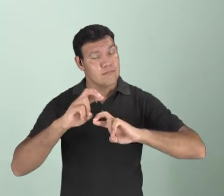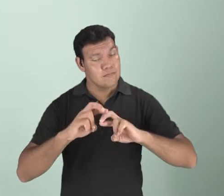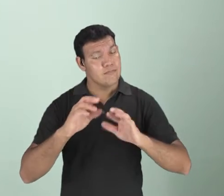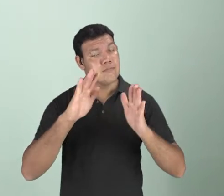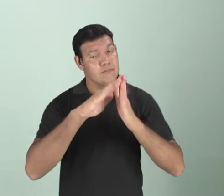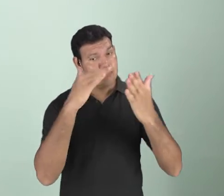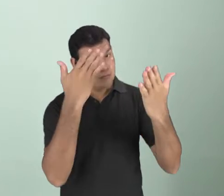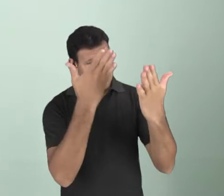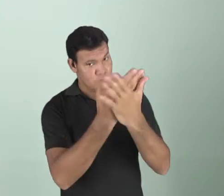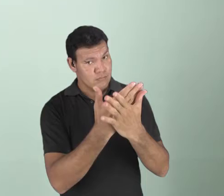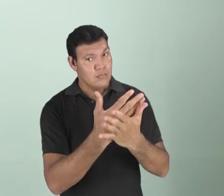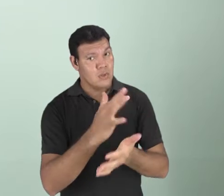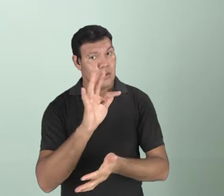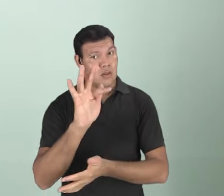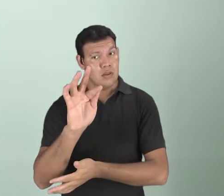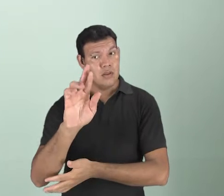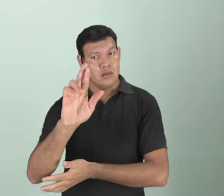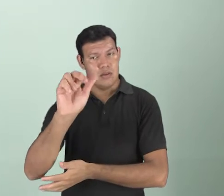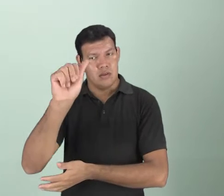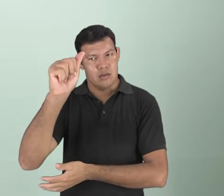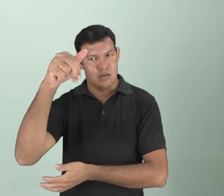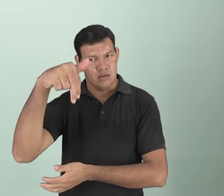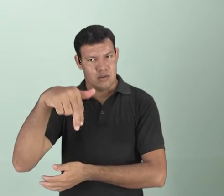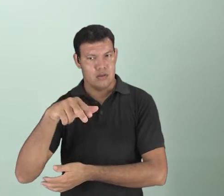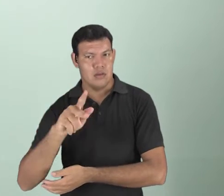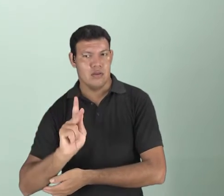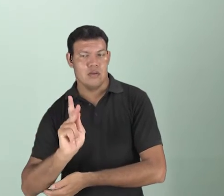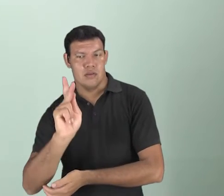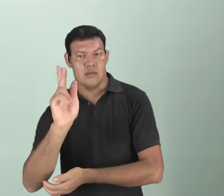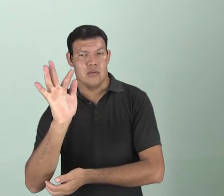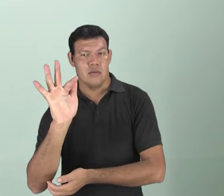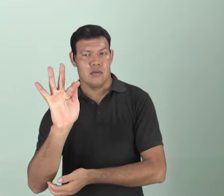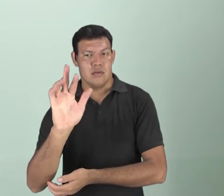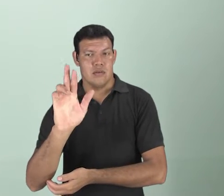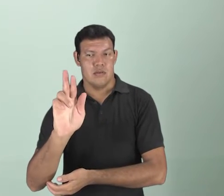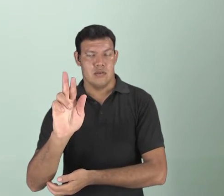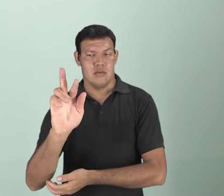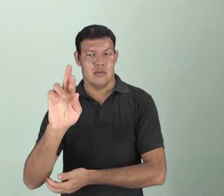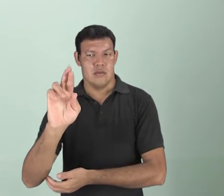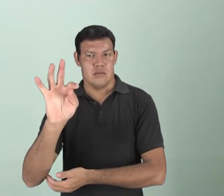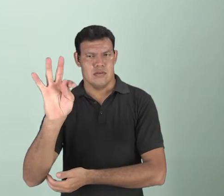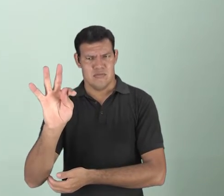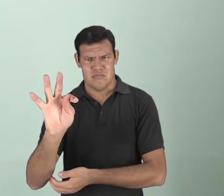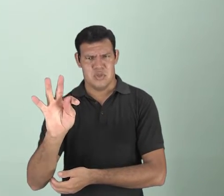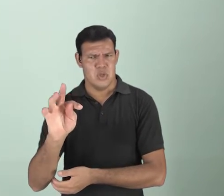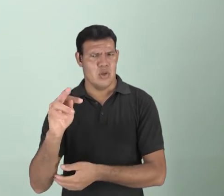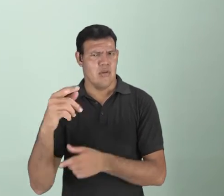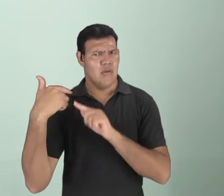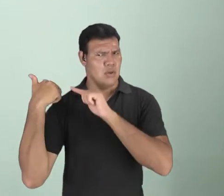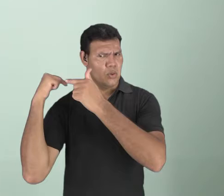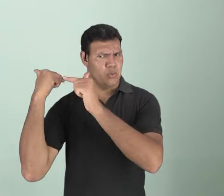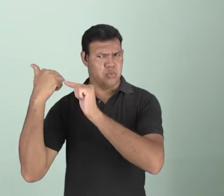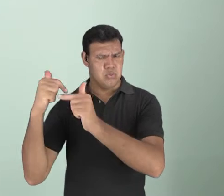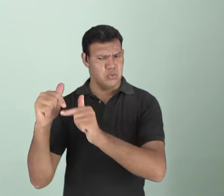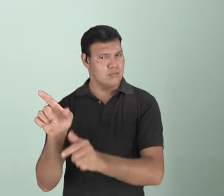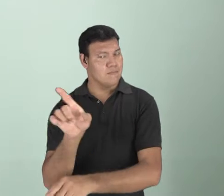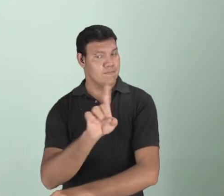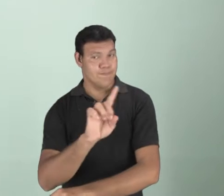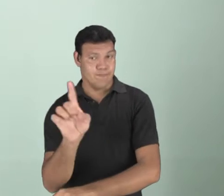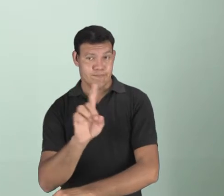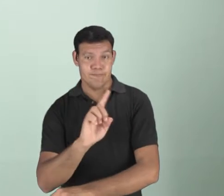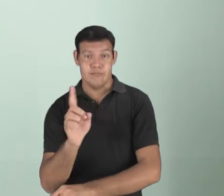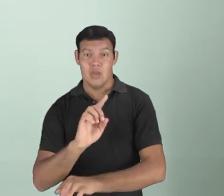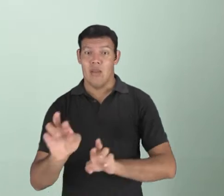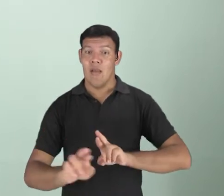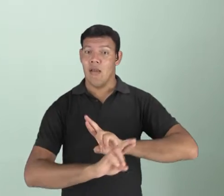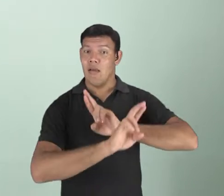de Frankfurt, ela não foi uma escola, digamos assim, nesse sentido convencional que nós conhecemos. Foi